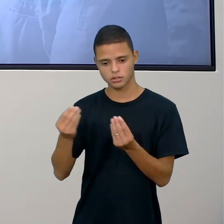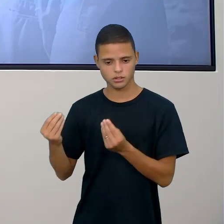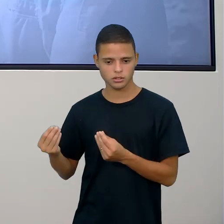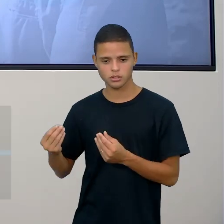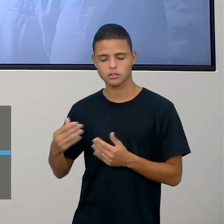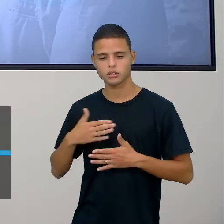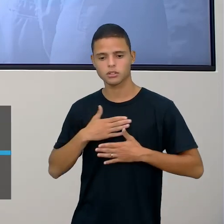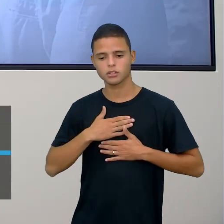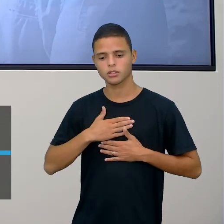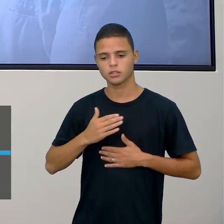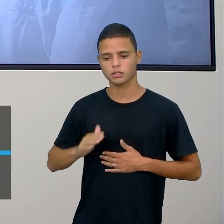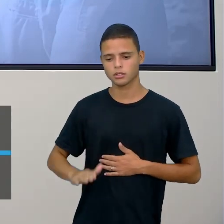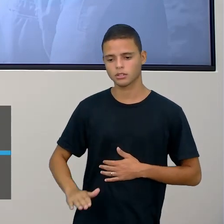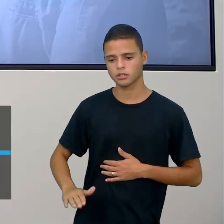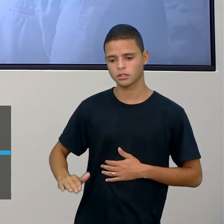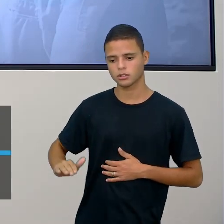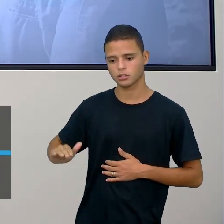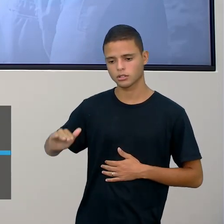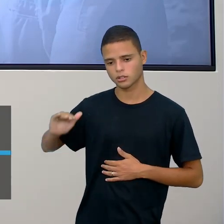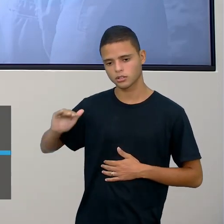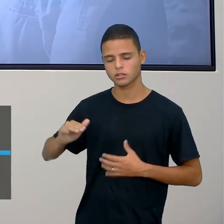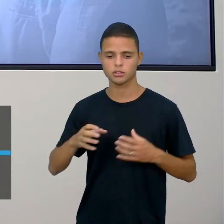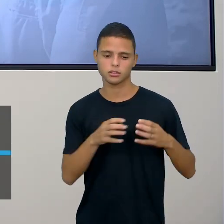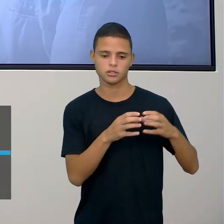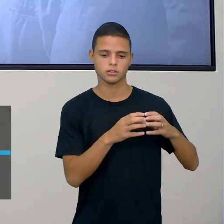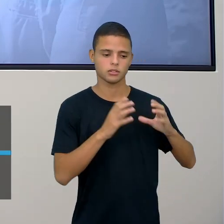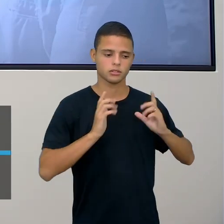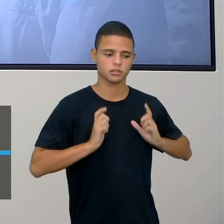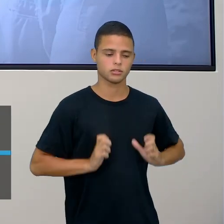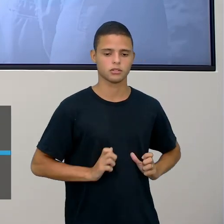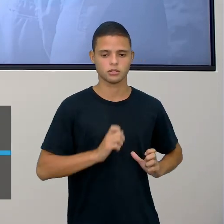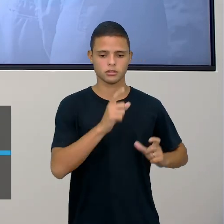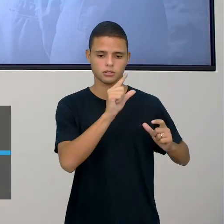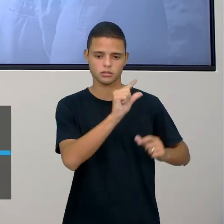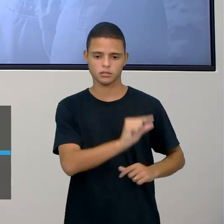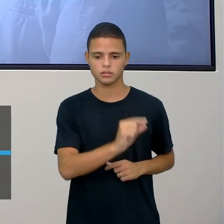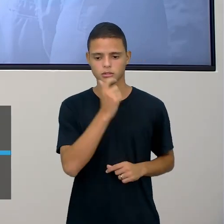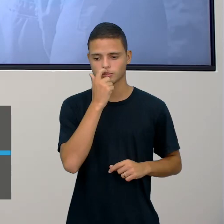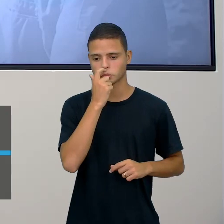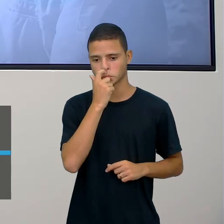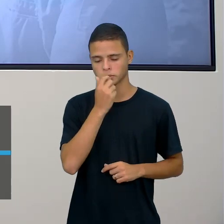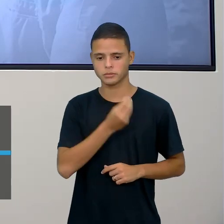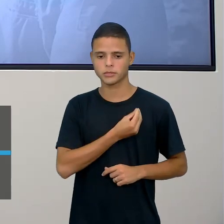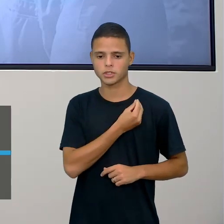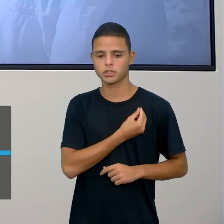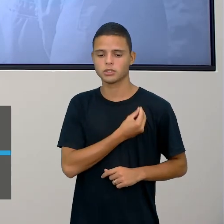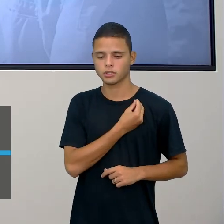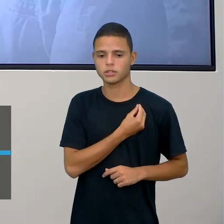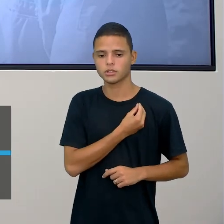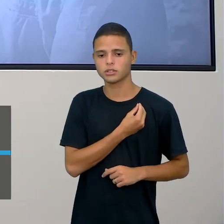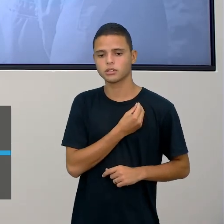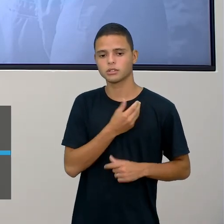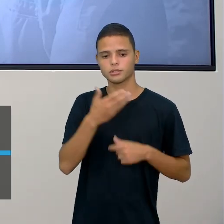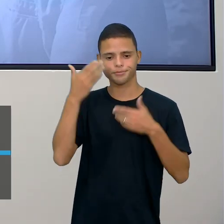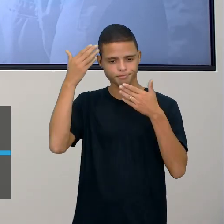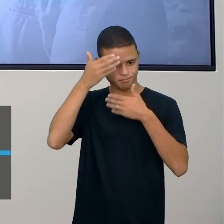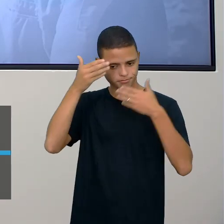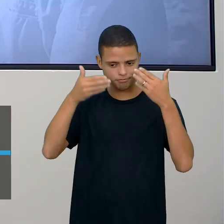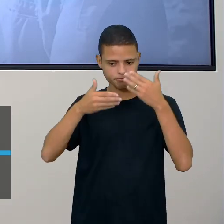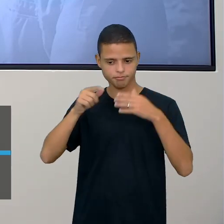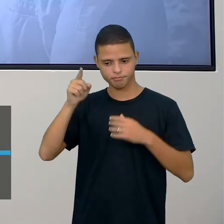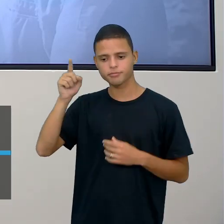sou jovem, que é uma minoria étnica, que vive na região do Oriente Médio, né? E